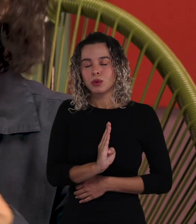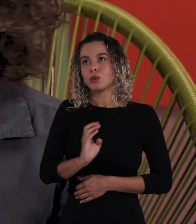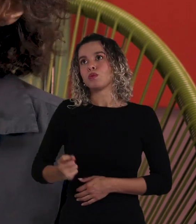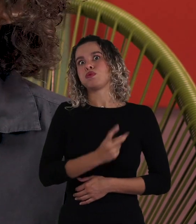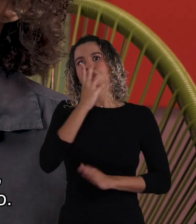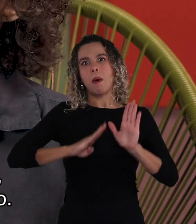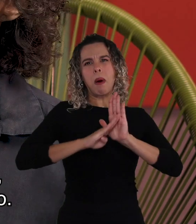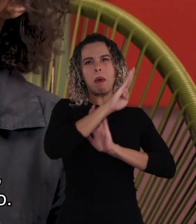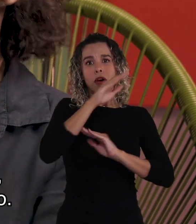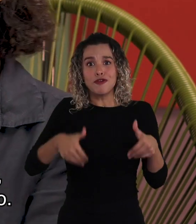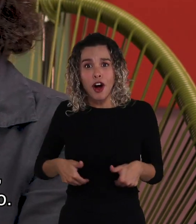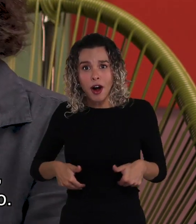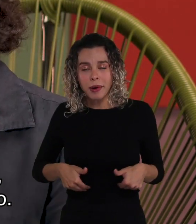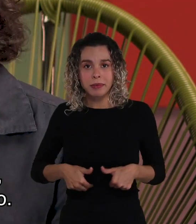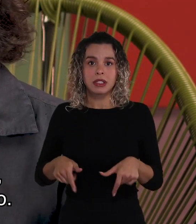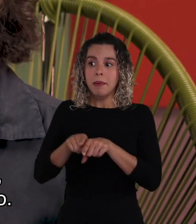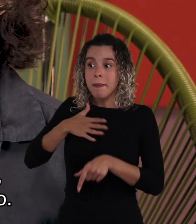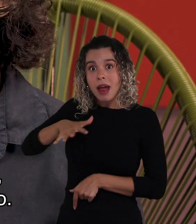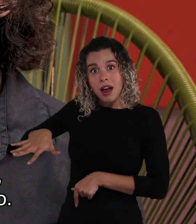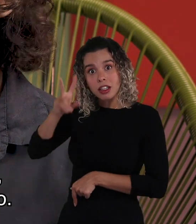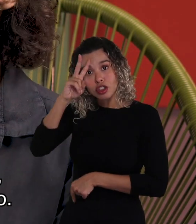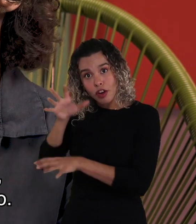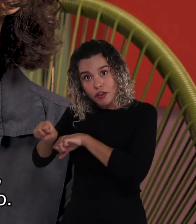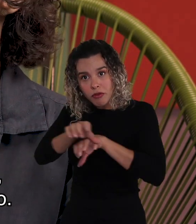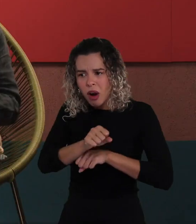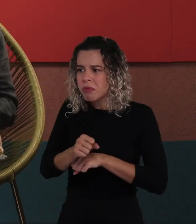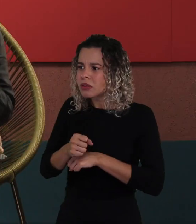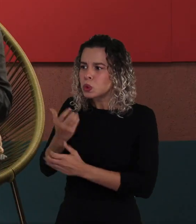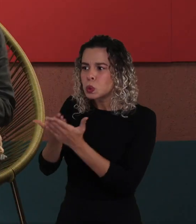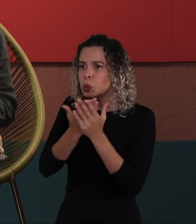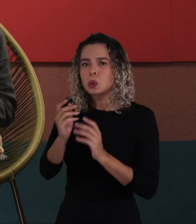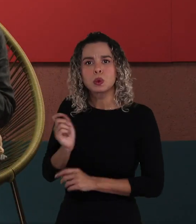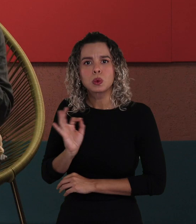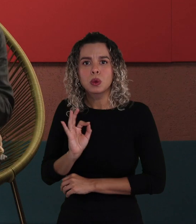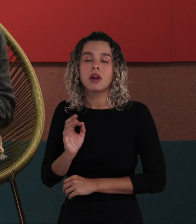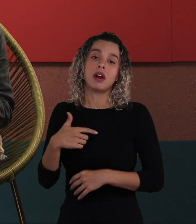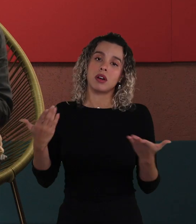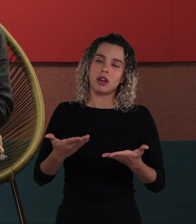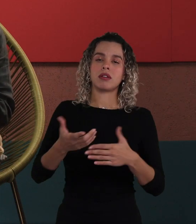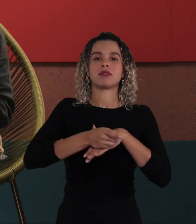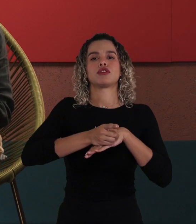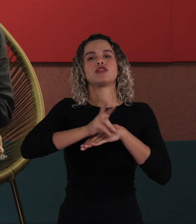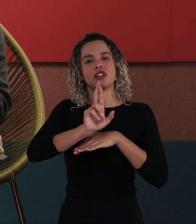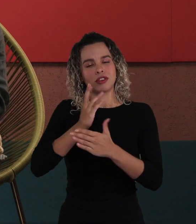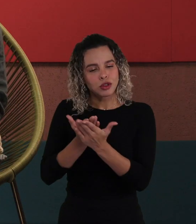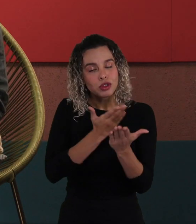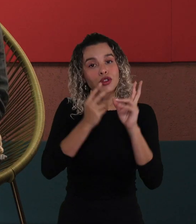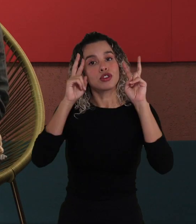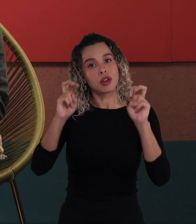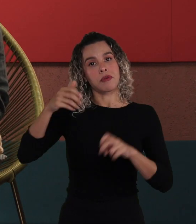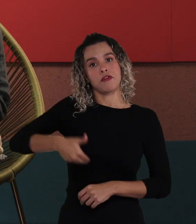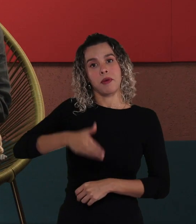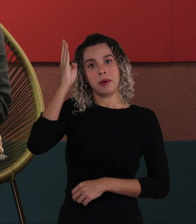eram imensos e poucas pessoas na minha área, que é a história, falavam sobre isso. E aí hoje eu desenvolvo um doutorado sobre a fome